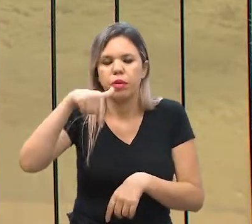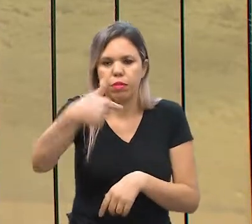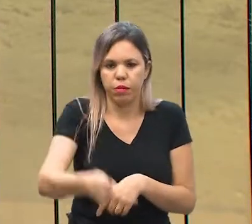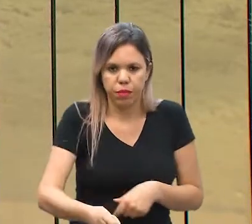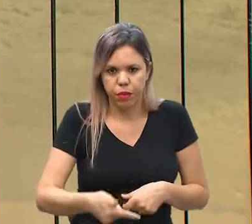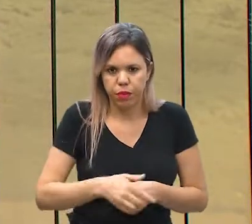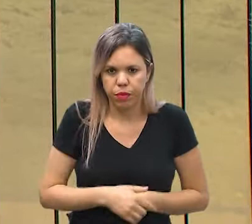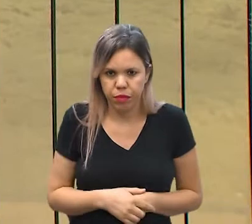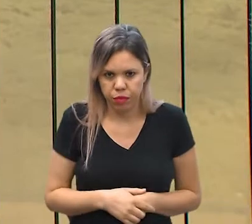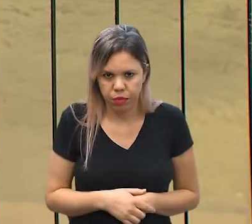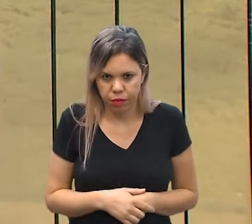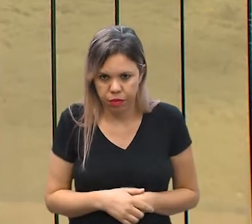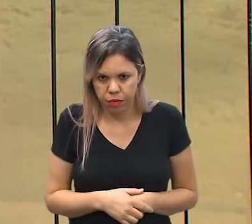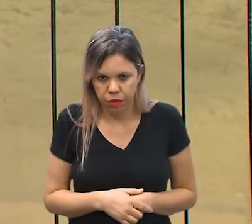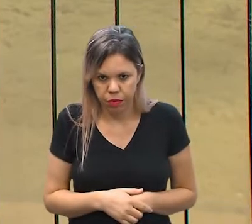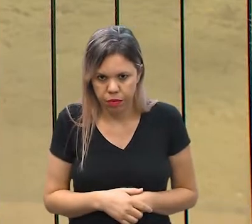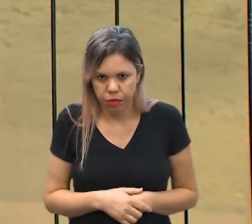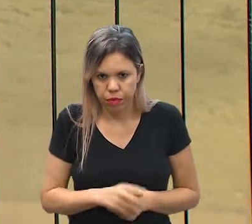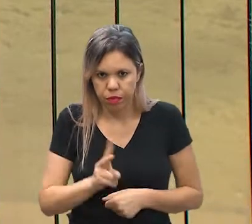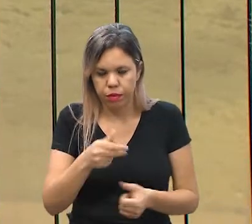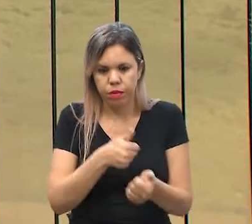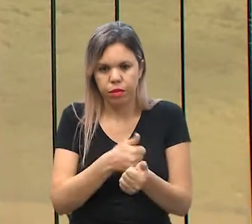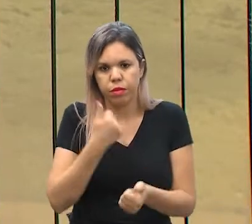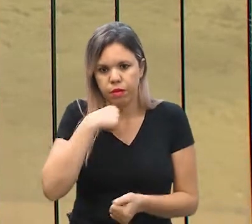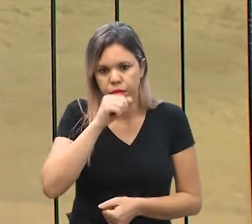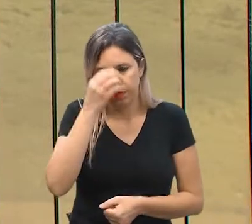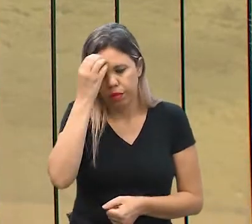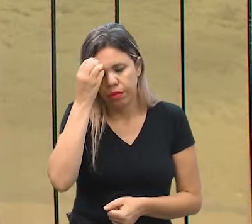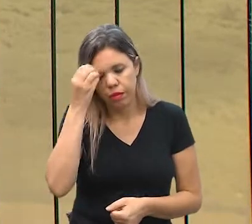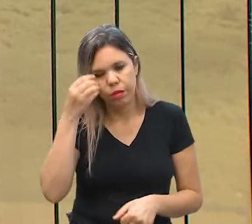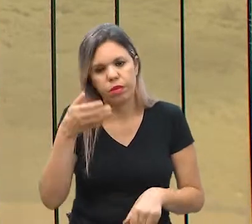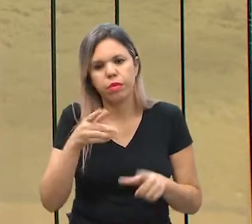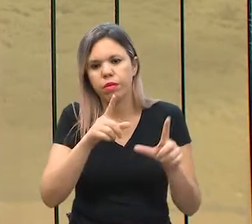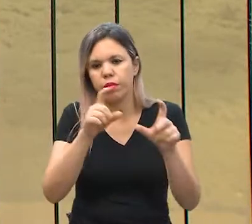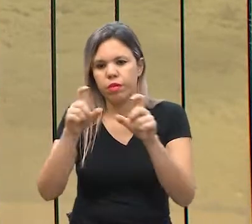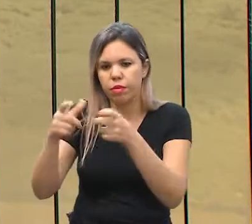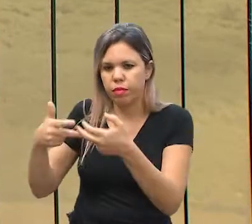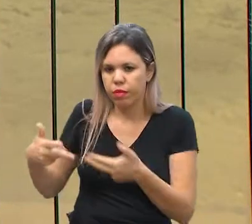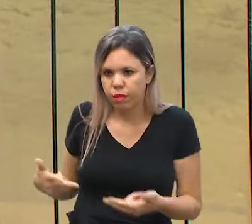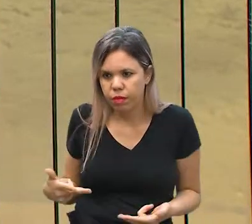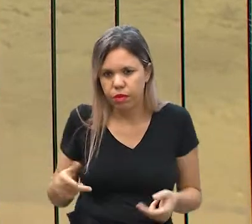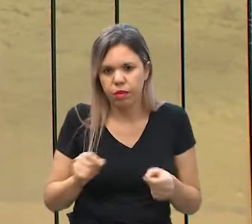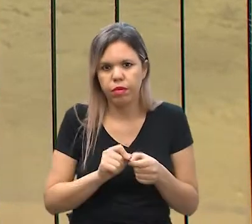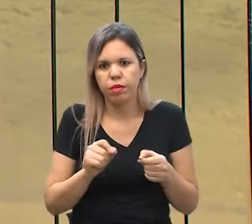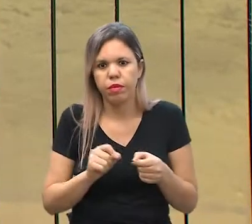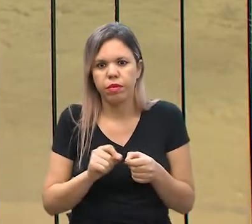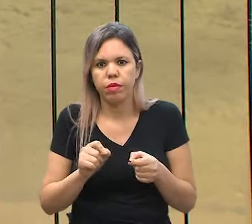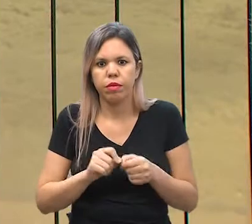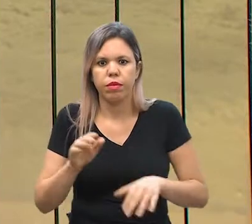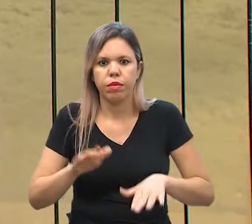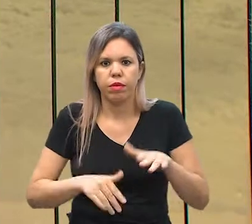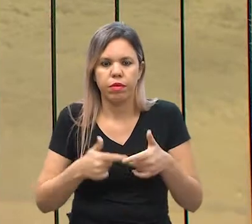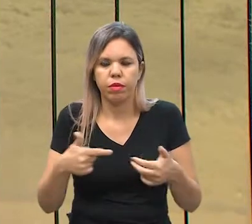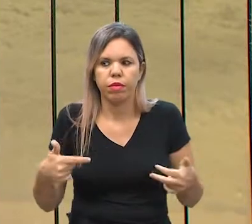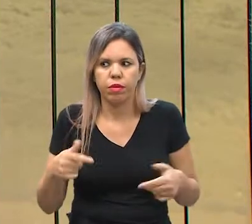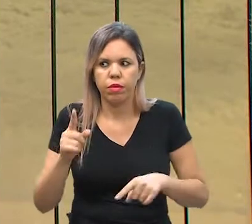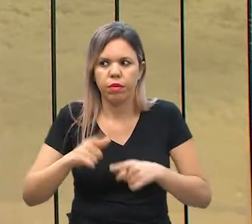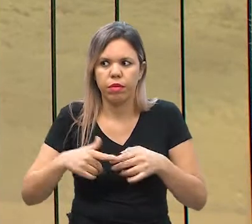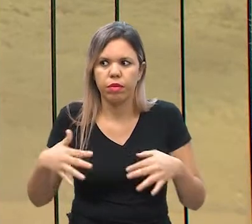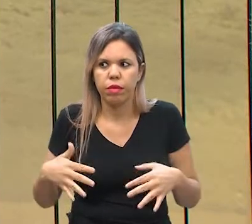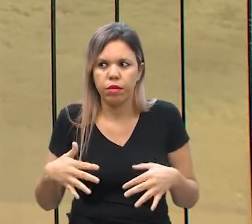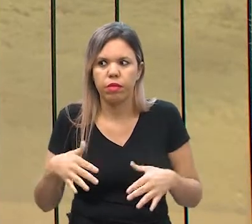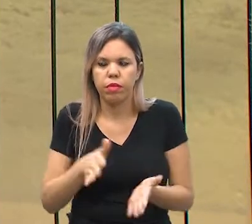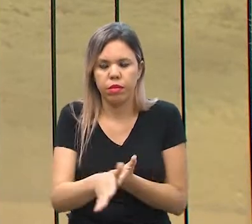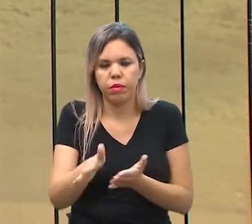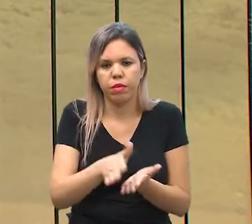Depois disso, eu estava sempre acompanhando a minha mãe, tirando foto, fazendo muitas vezes algum tipo de material